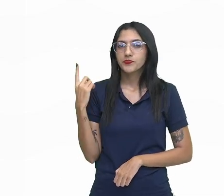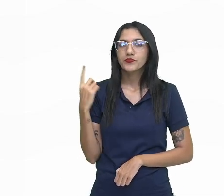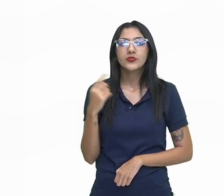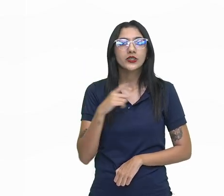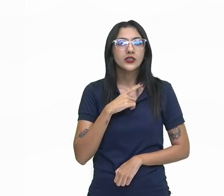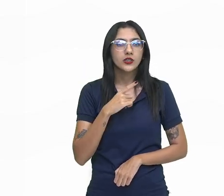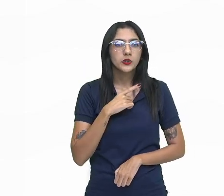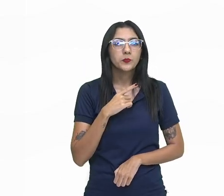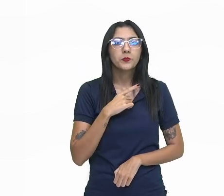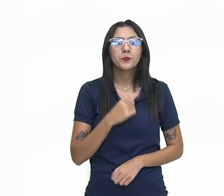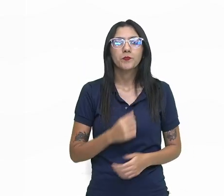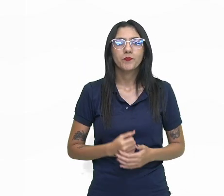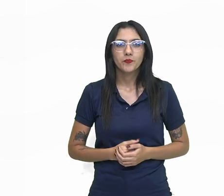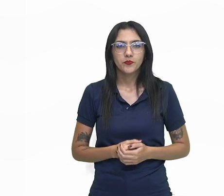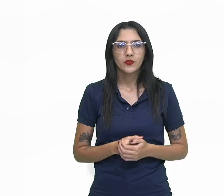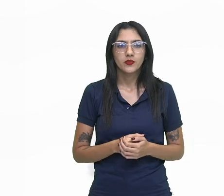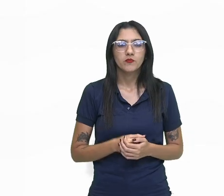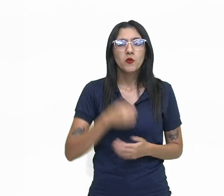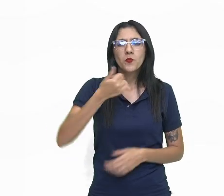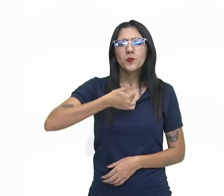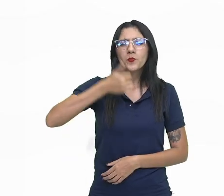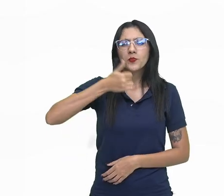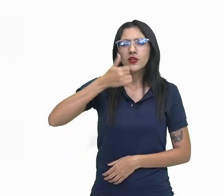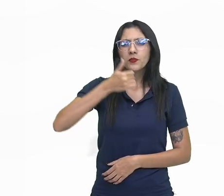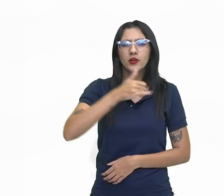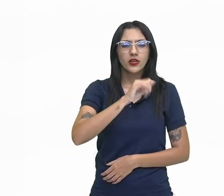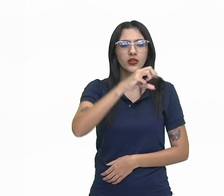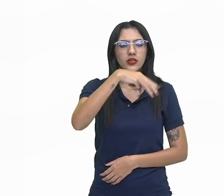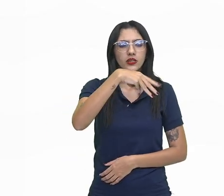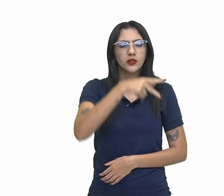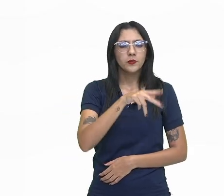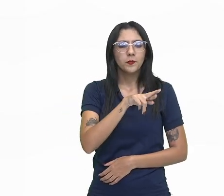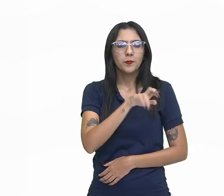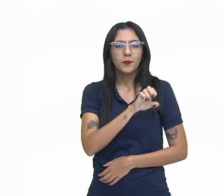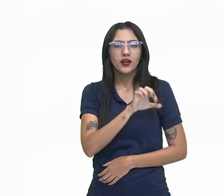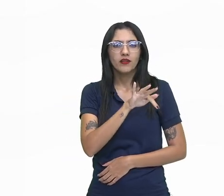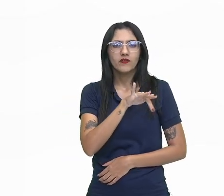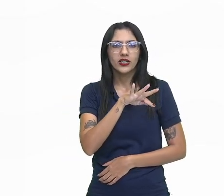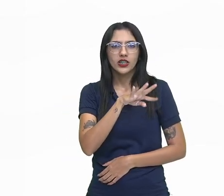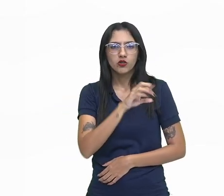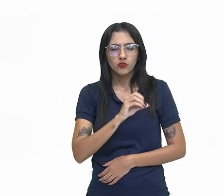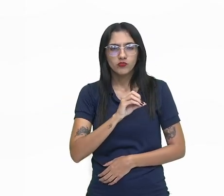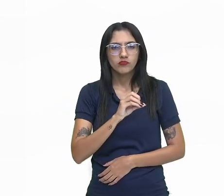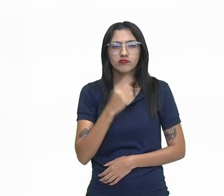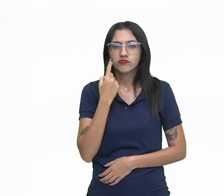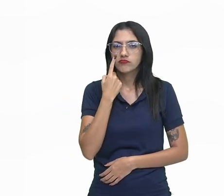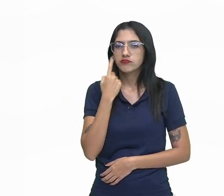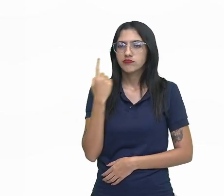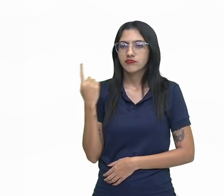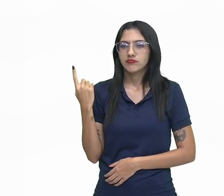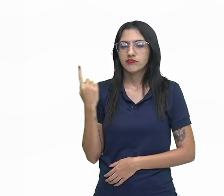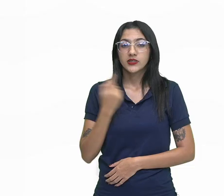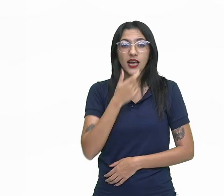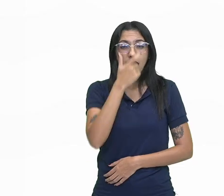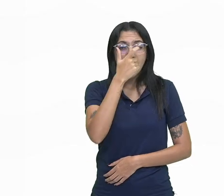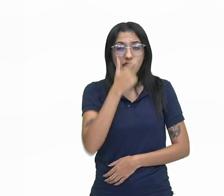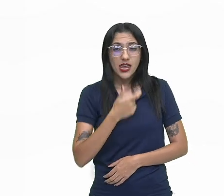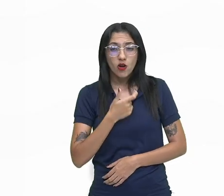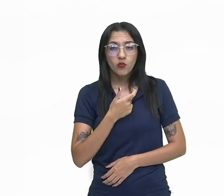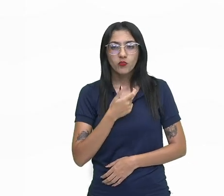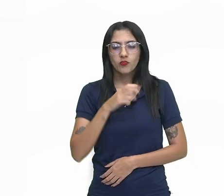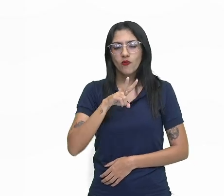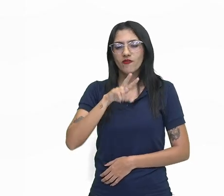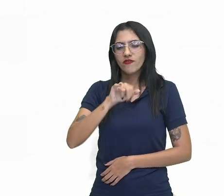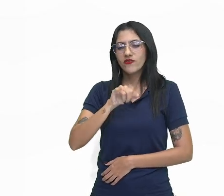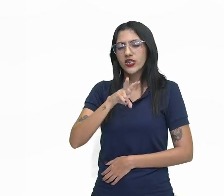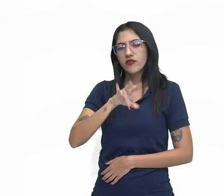temos o pretérito imperfeito. Eu vivia. Olha aí a terminação. Ia, né? Não